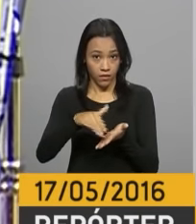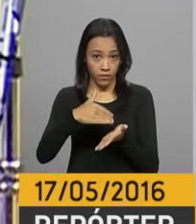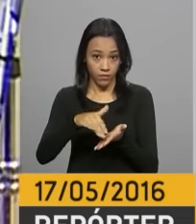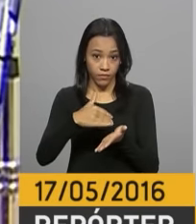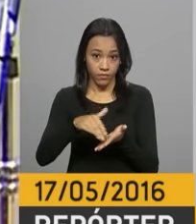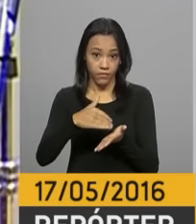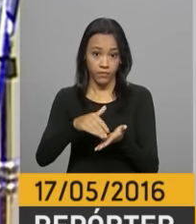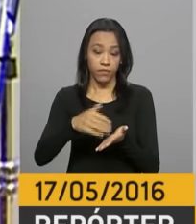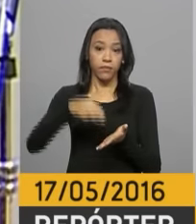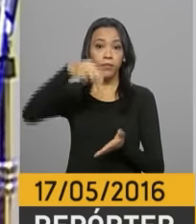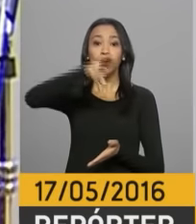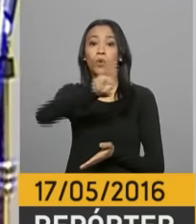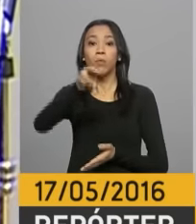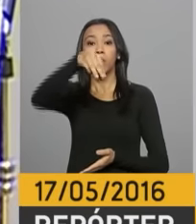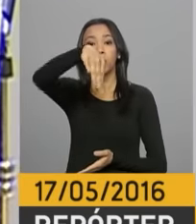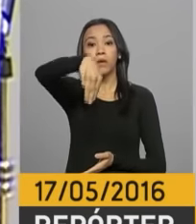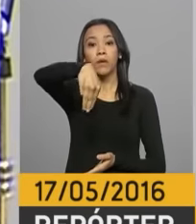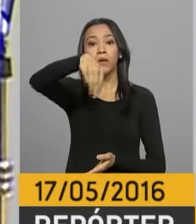Tá.